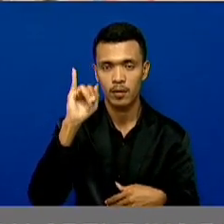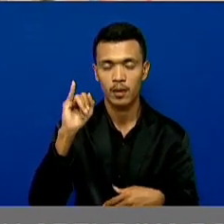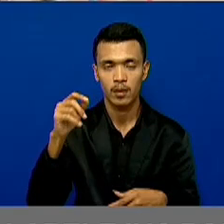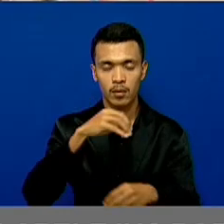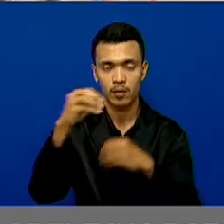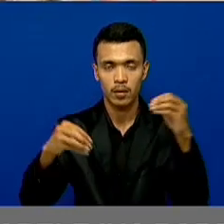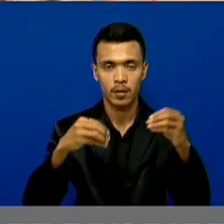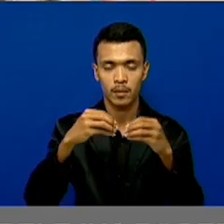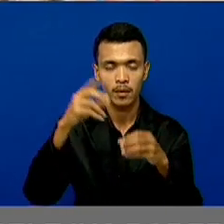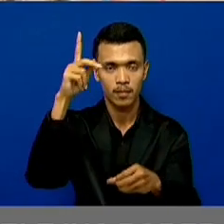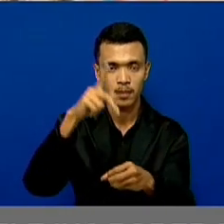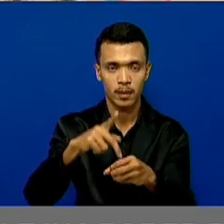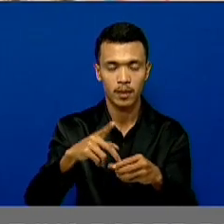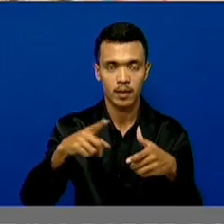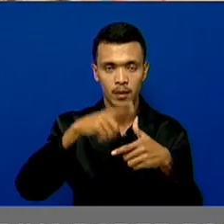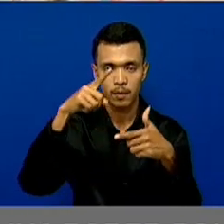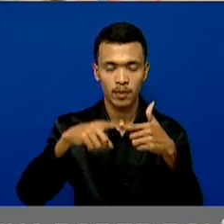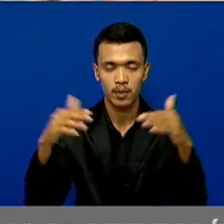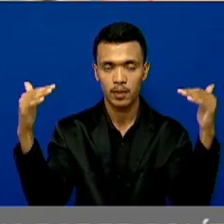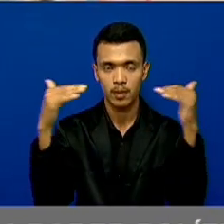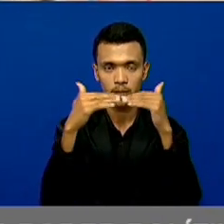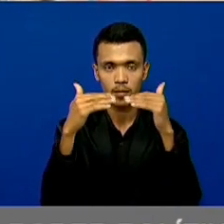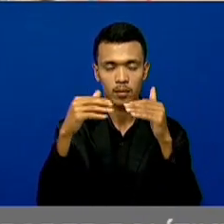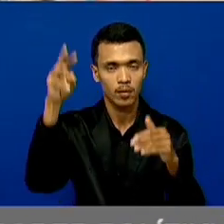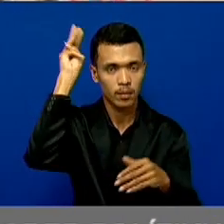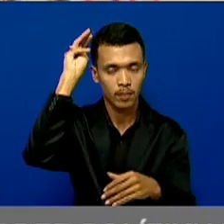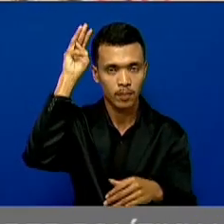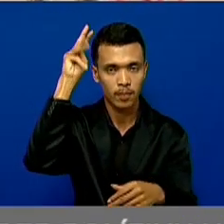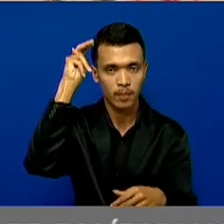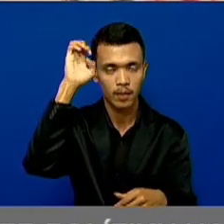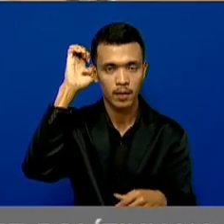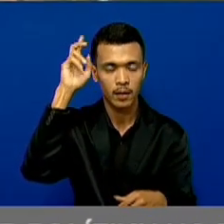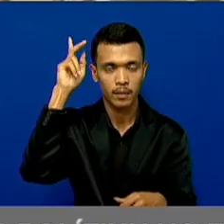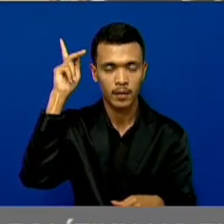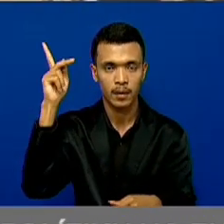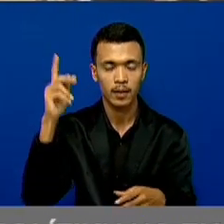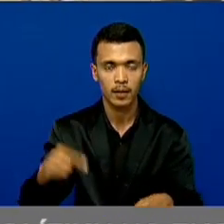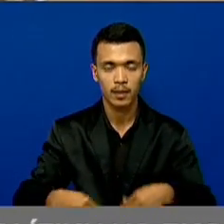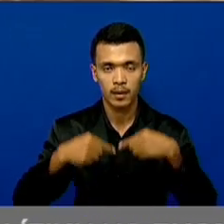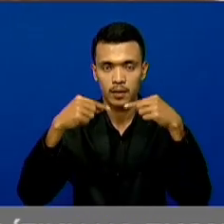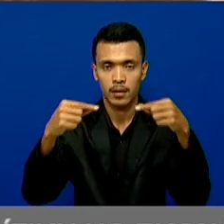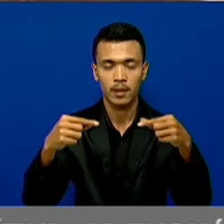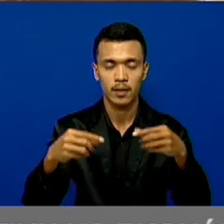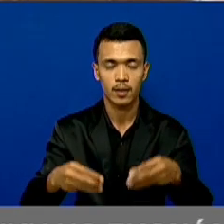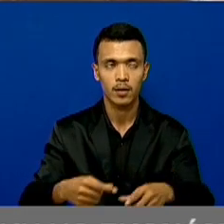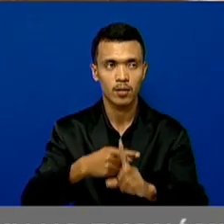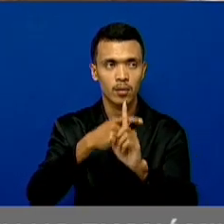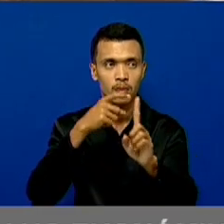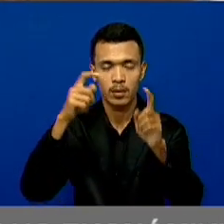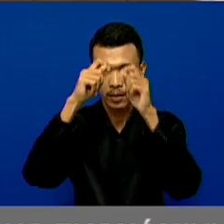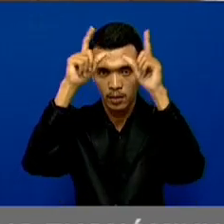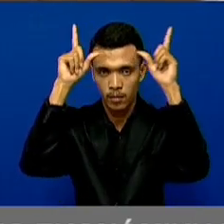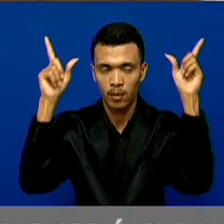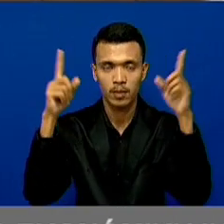o encontro bilateral com parte relevante Sira, Ministro do Negócio Estrangeiro entrega mos presente Rússia Timor-Leste